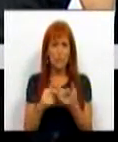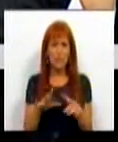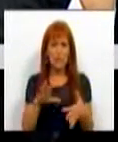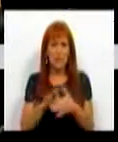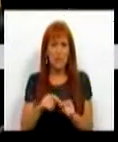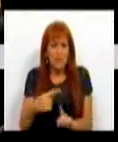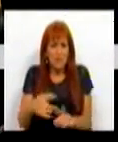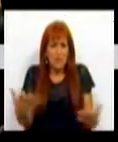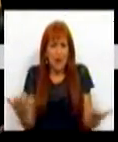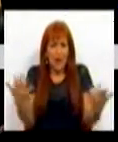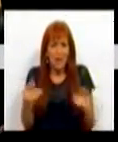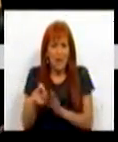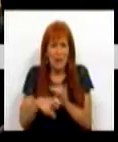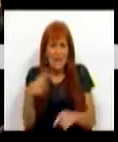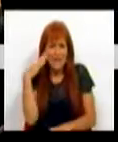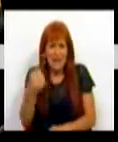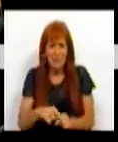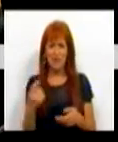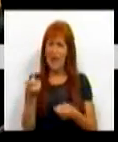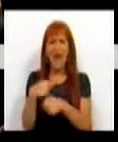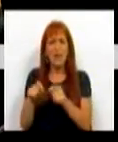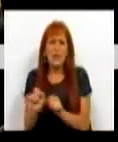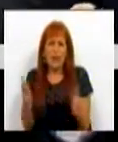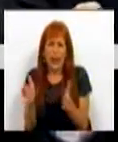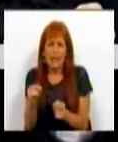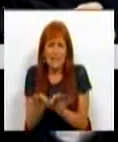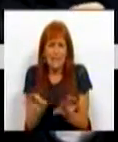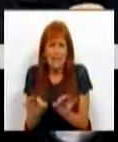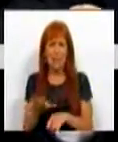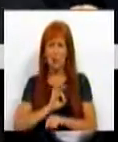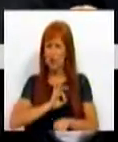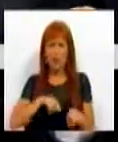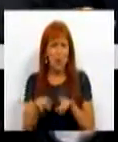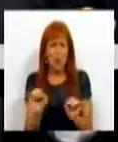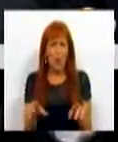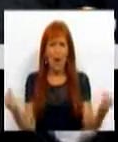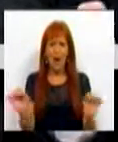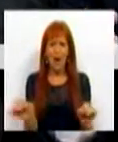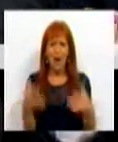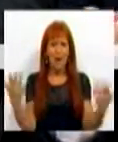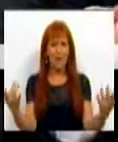ficar positiva. É uma regra tão simples, é mercearia, Sr. Deputado. Ou seja, os senhores não têm